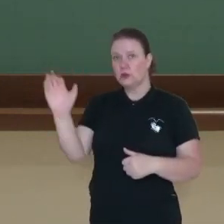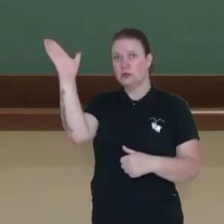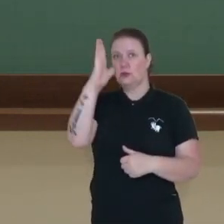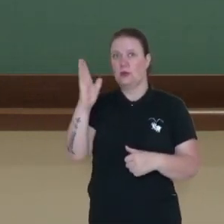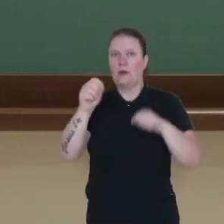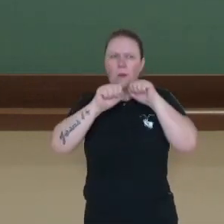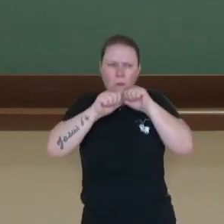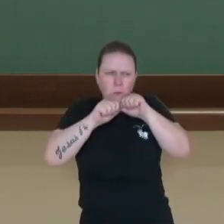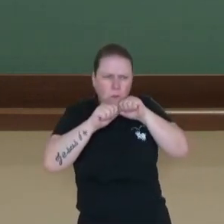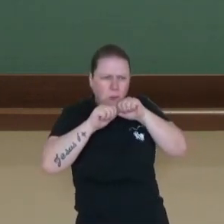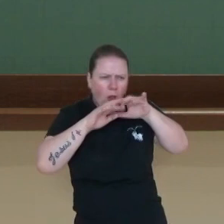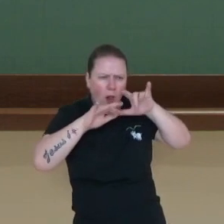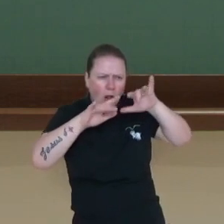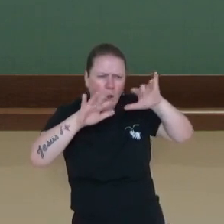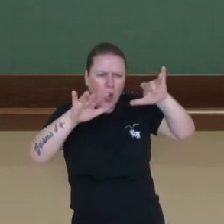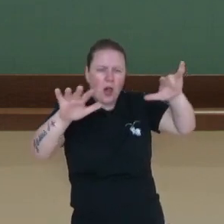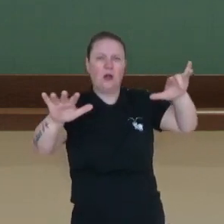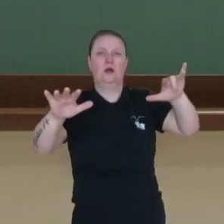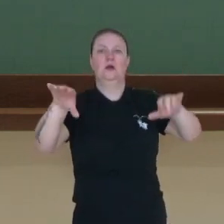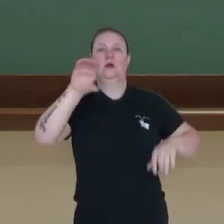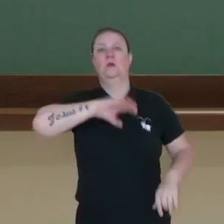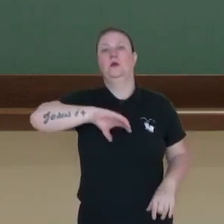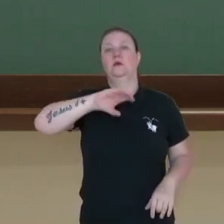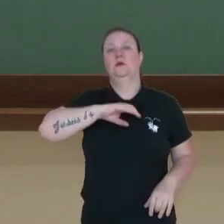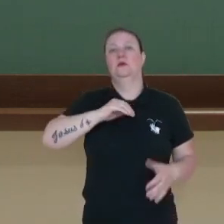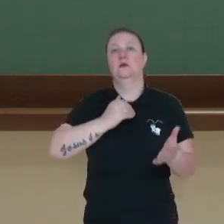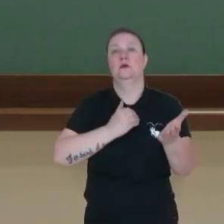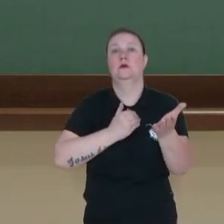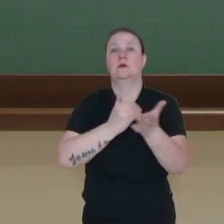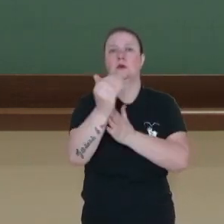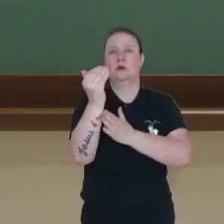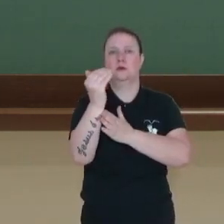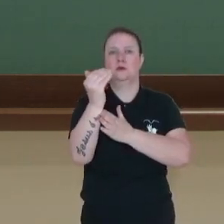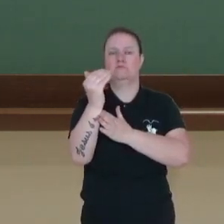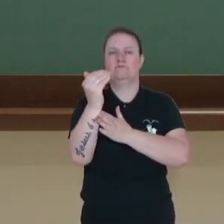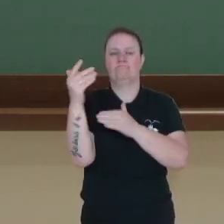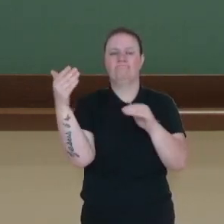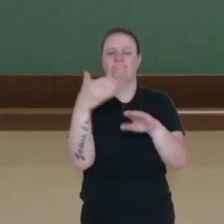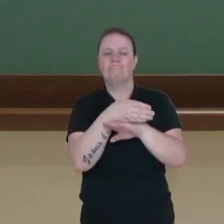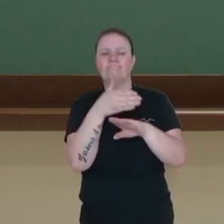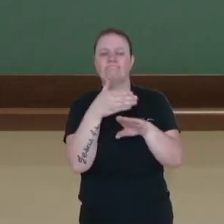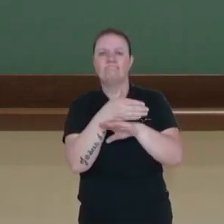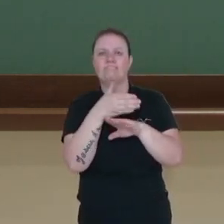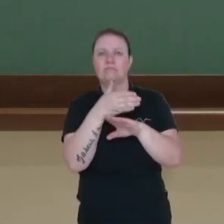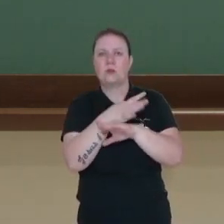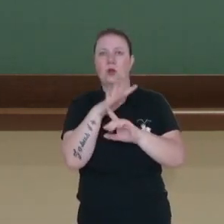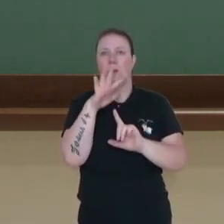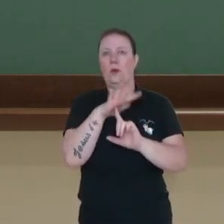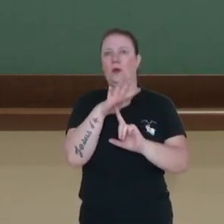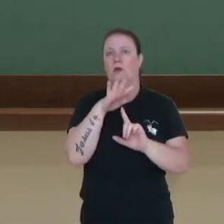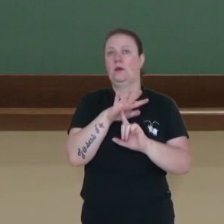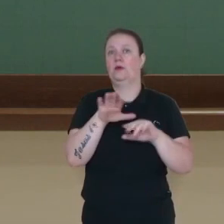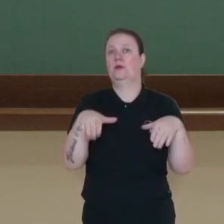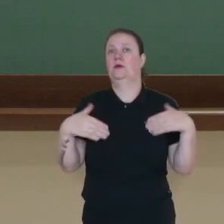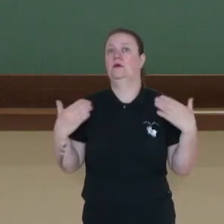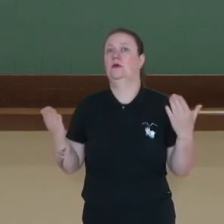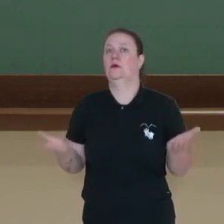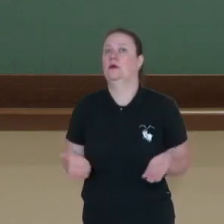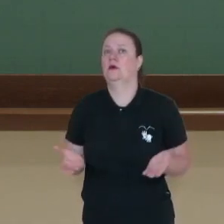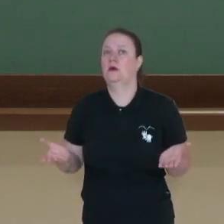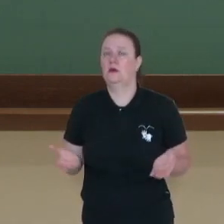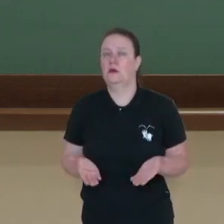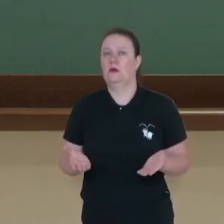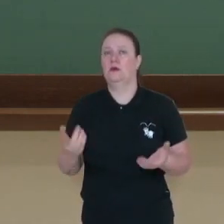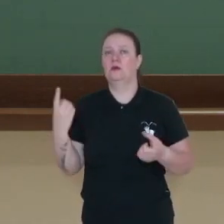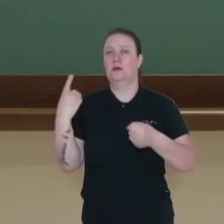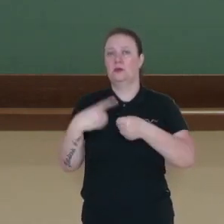se espalha, Portugal logo então inicia, né, a ocupação do território paranaense, por onde hoje localiza-se o